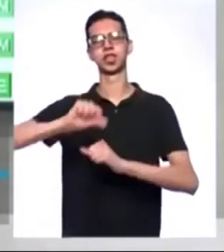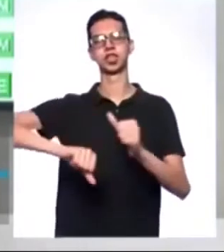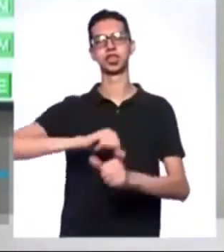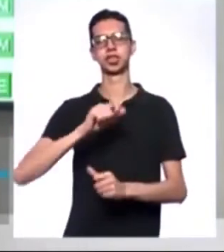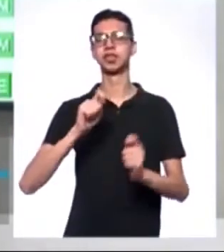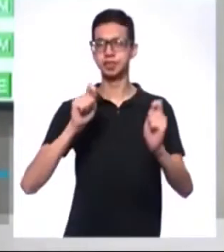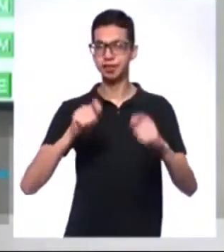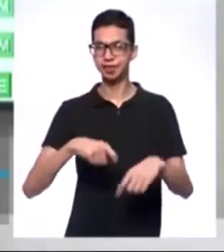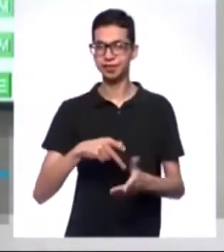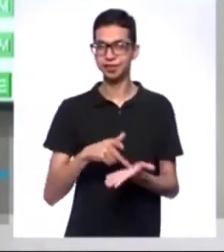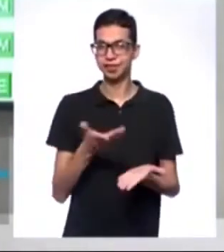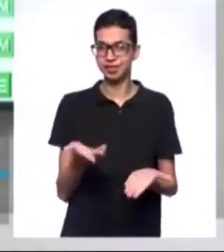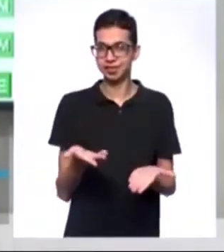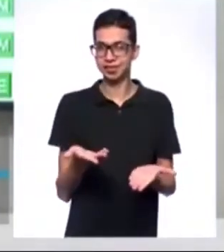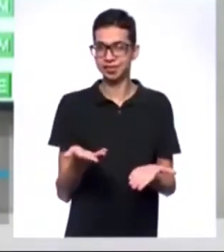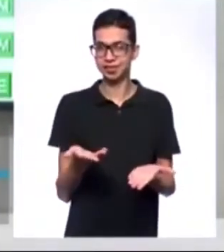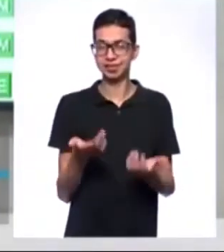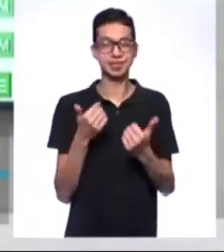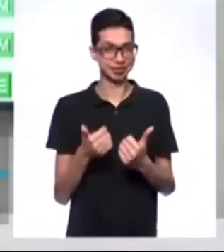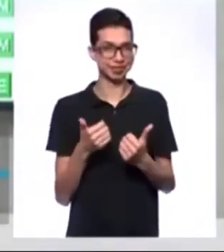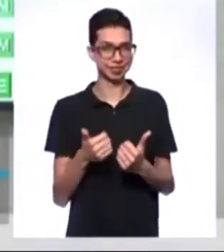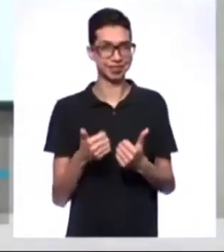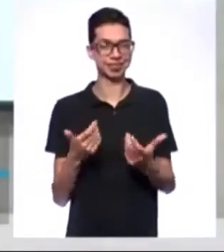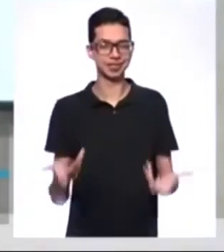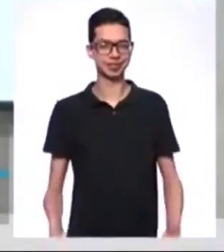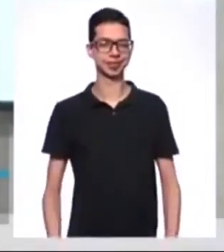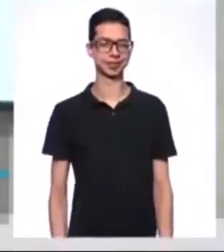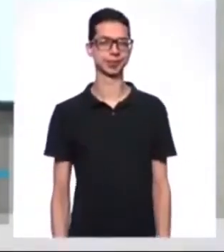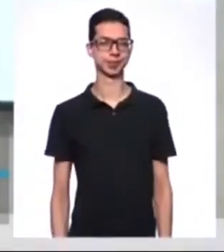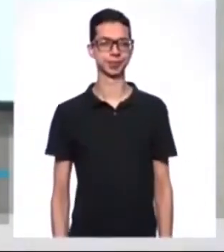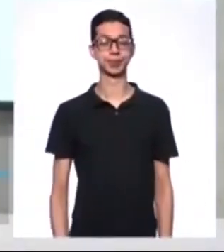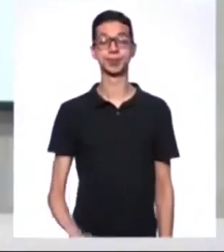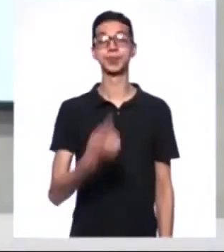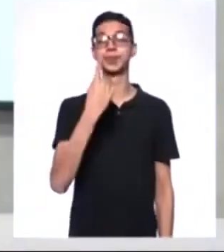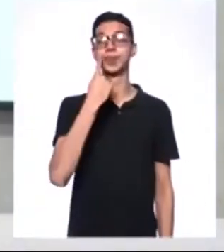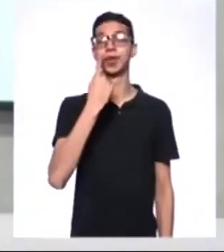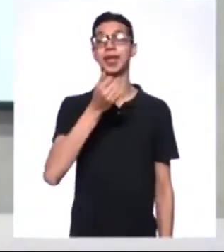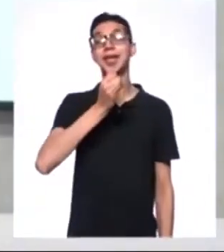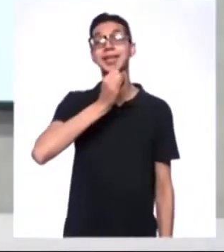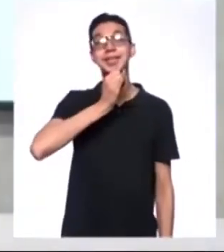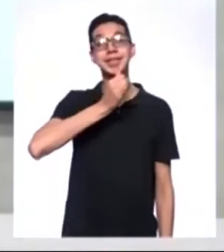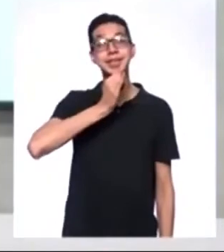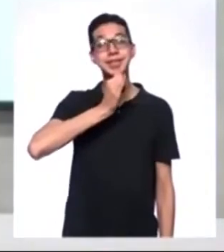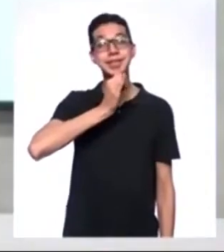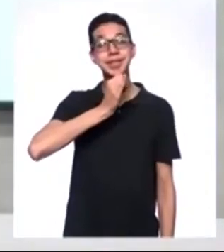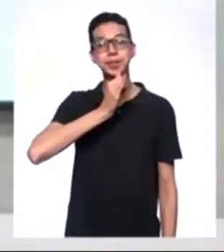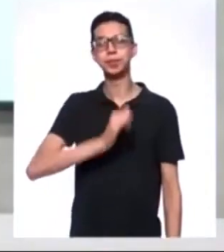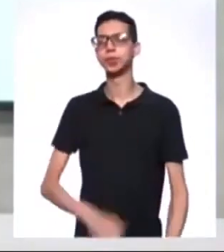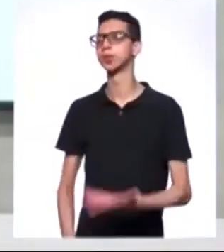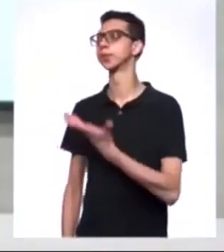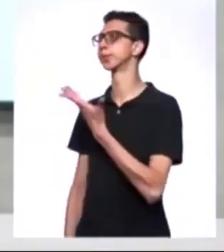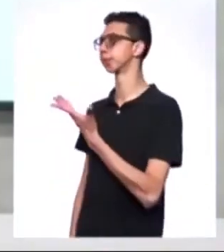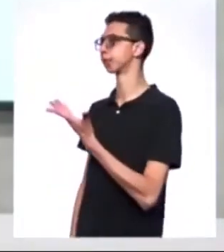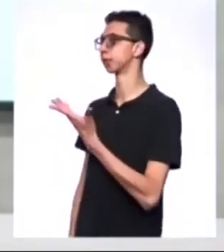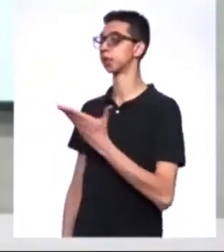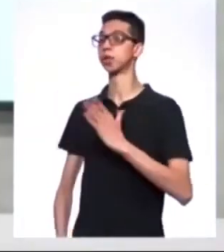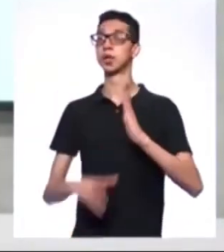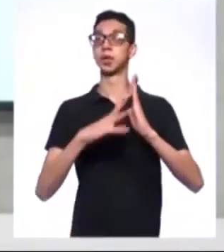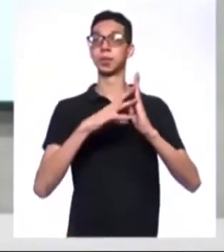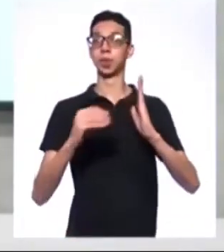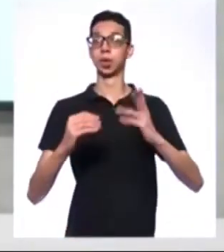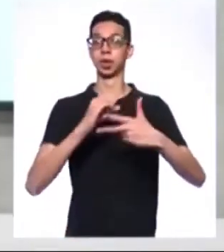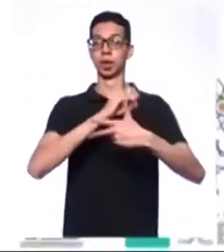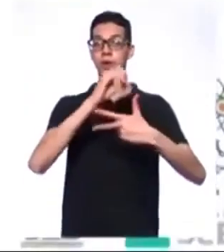verdade beleza vamos fazer um exemplo olha só um exemplo modelo Enem